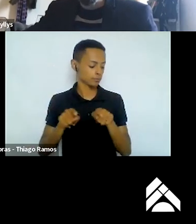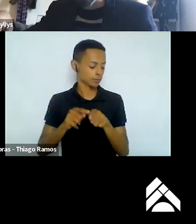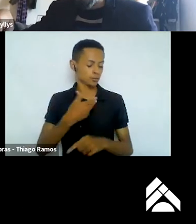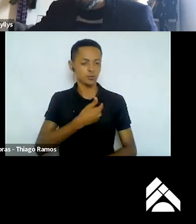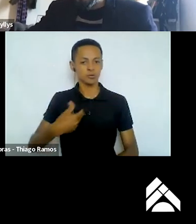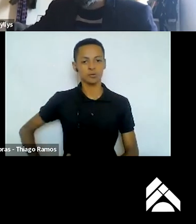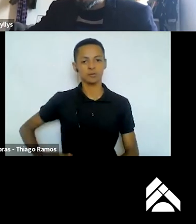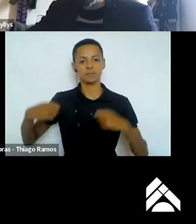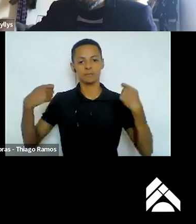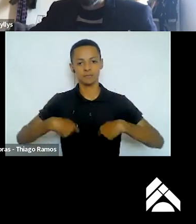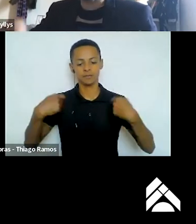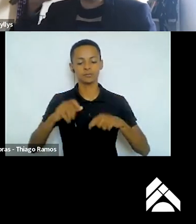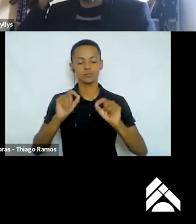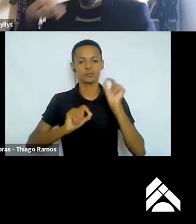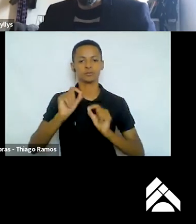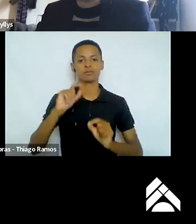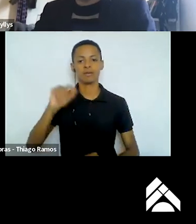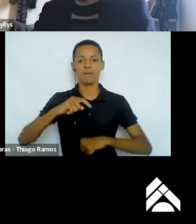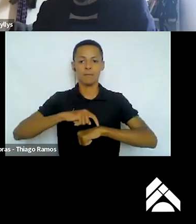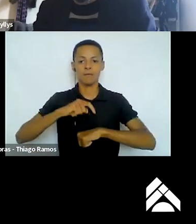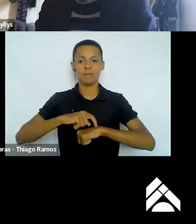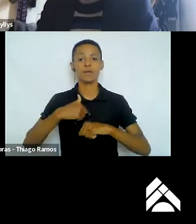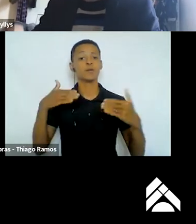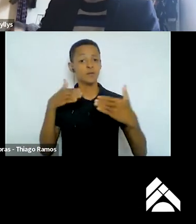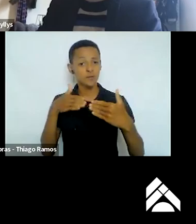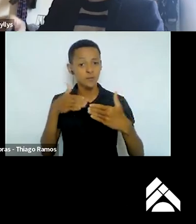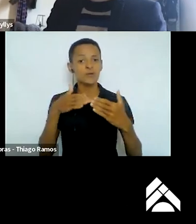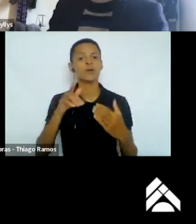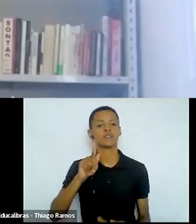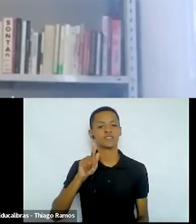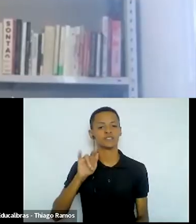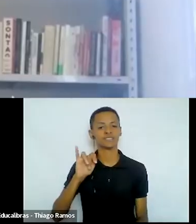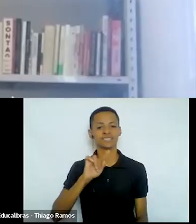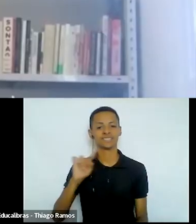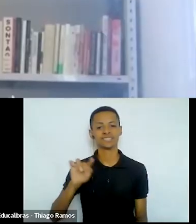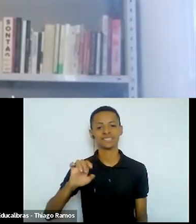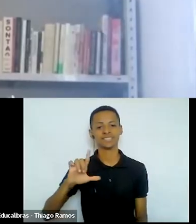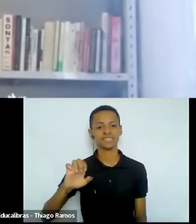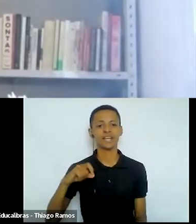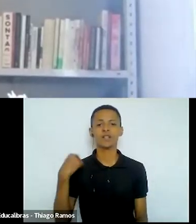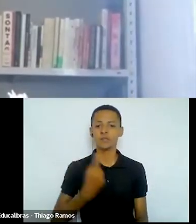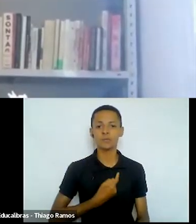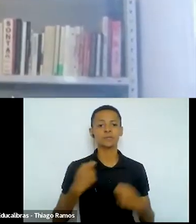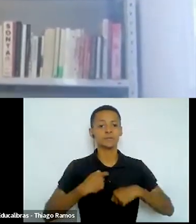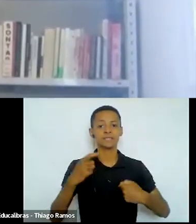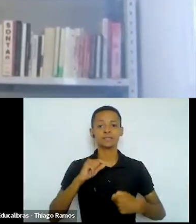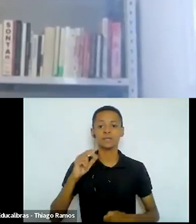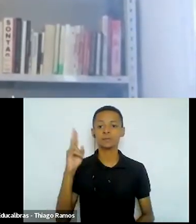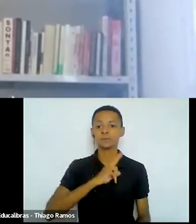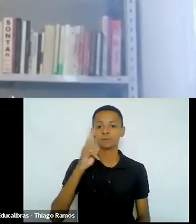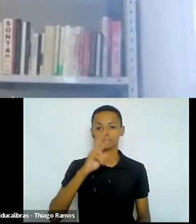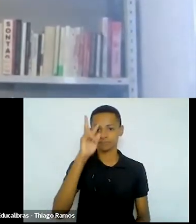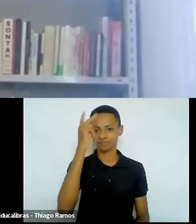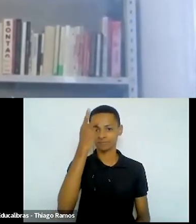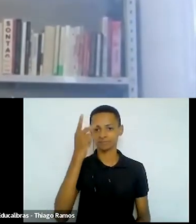precisamos colocar, e nesse momento, eu concordo com a Gisele, nunca necessitamos tanto de radicalismo. Eu não acho que foi o radicalismo